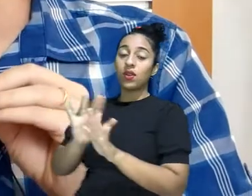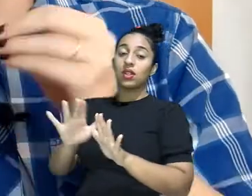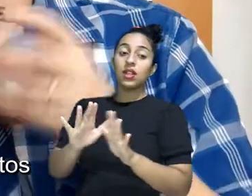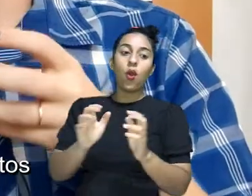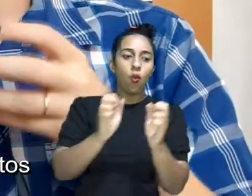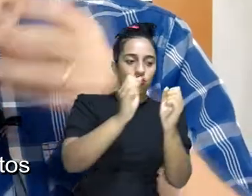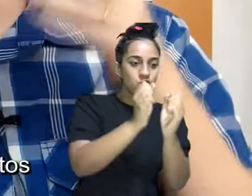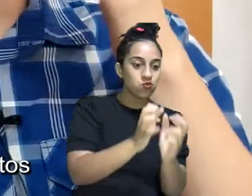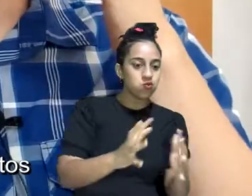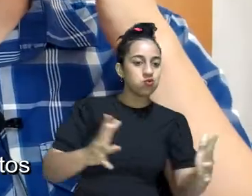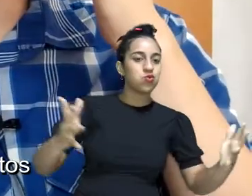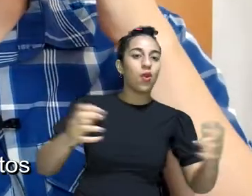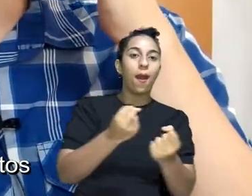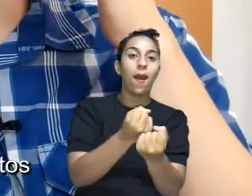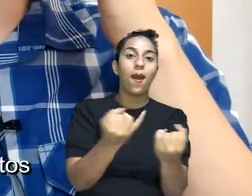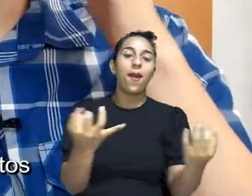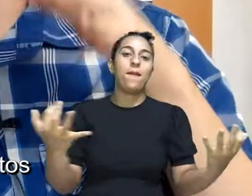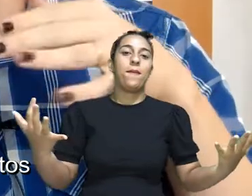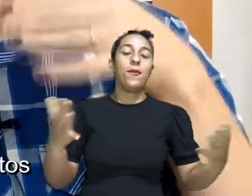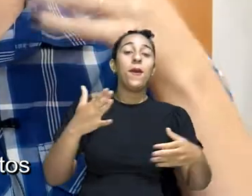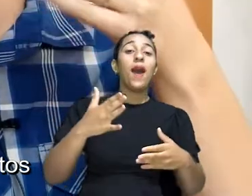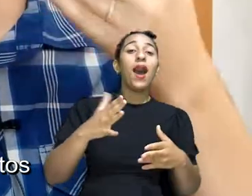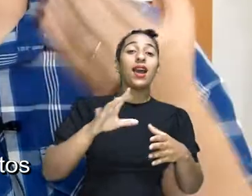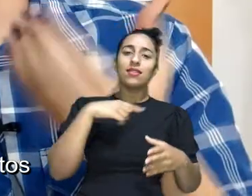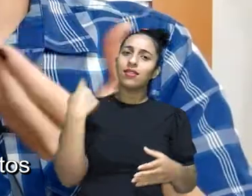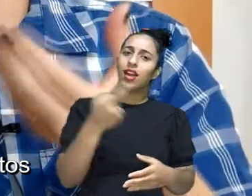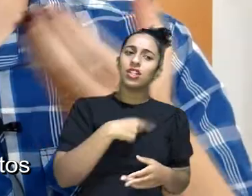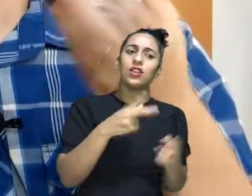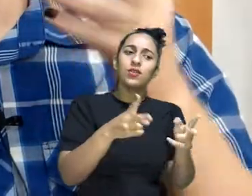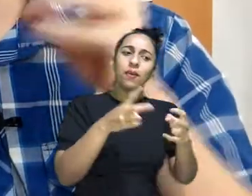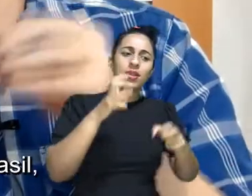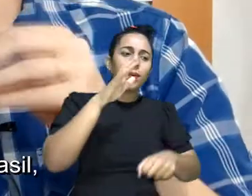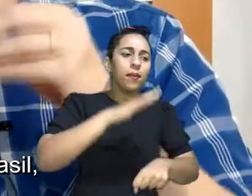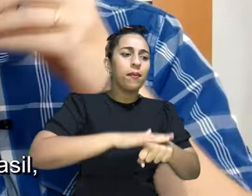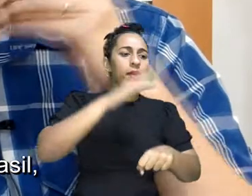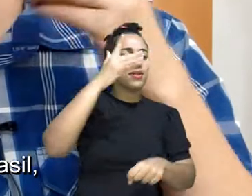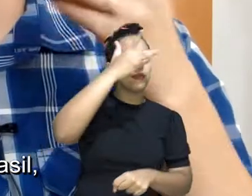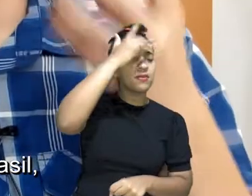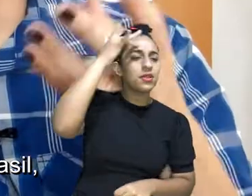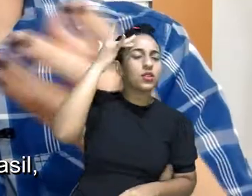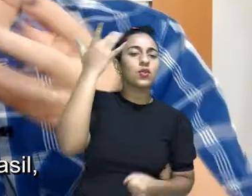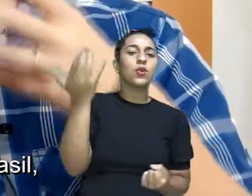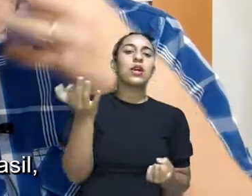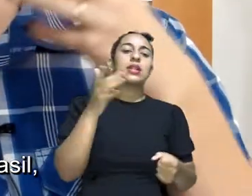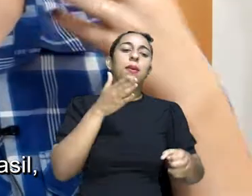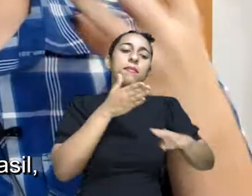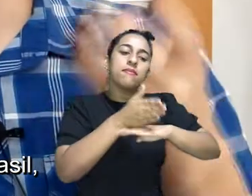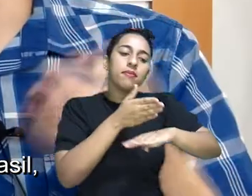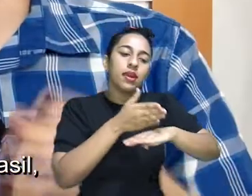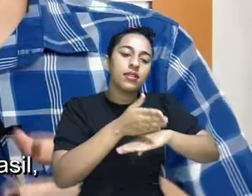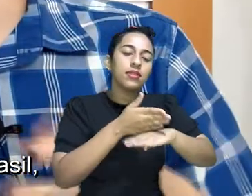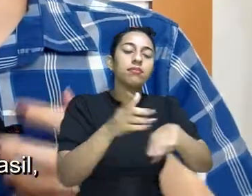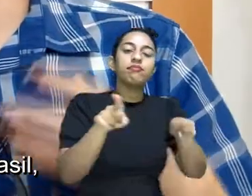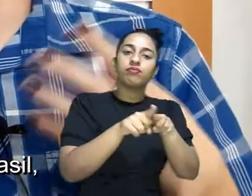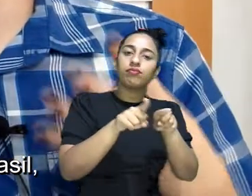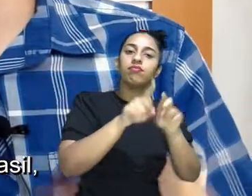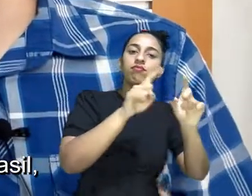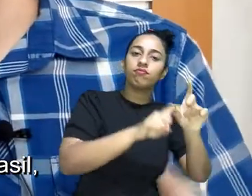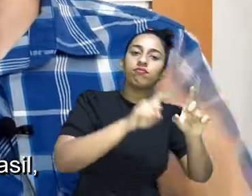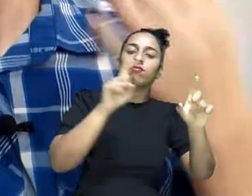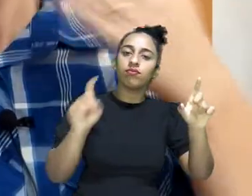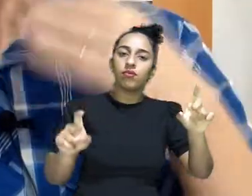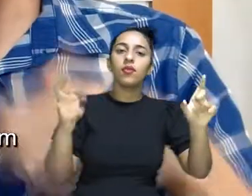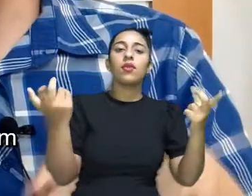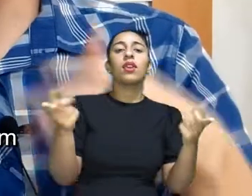Paulista e isso nos permite ver mais sujeitos que operaram nessa nesse processo de